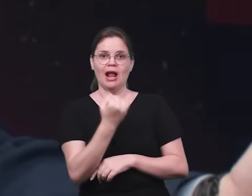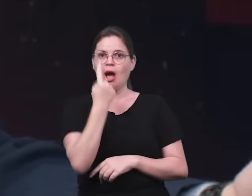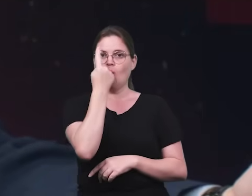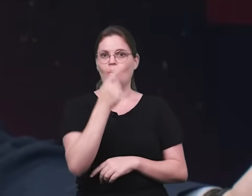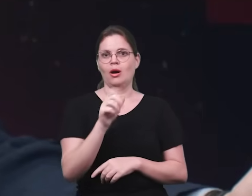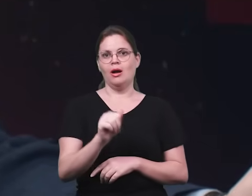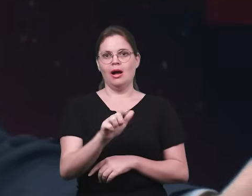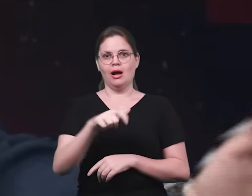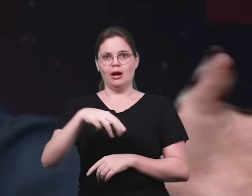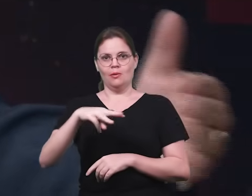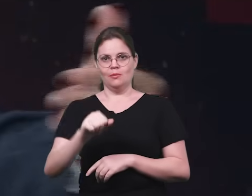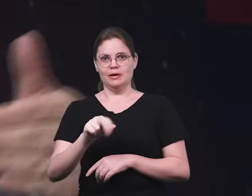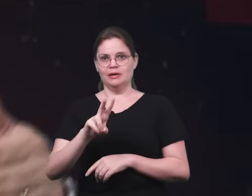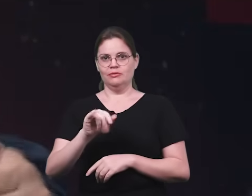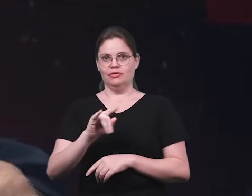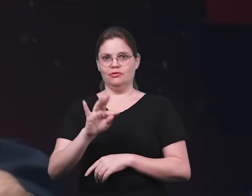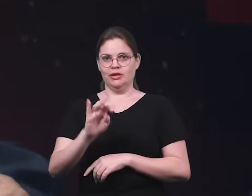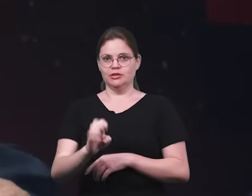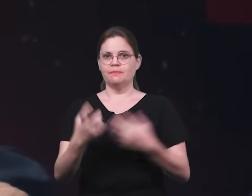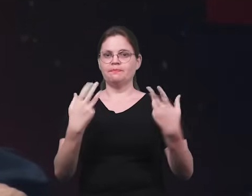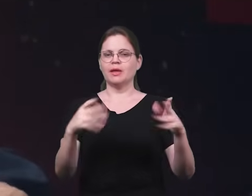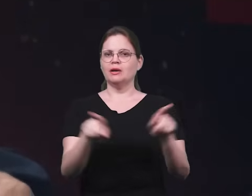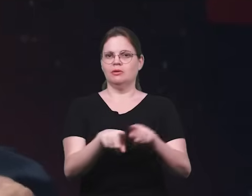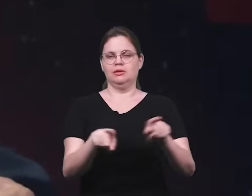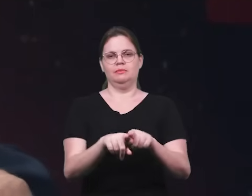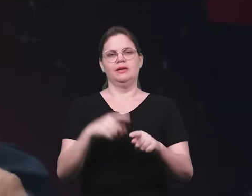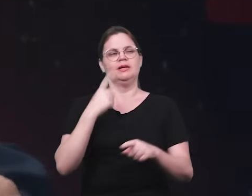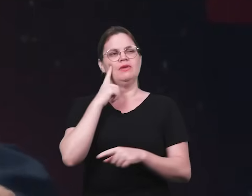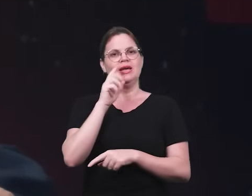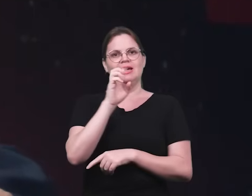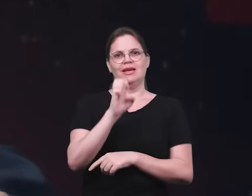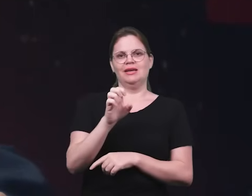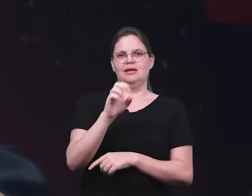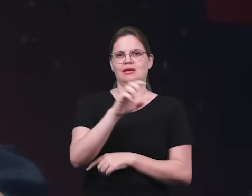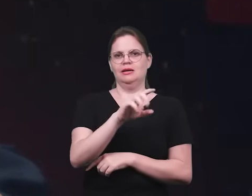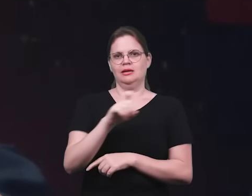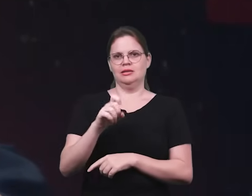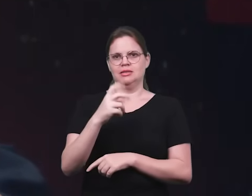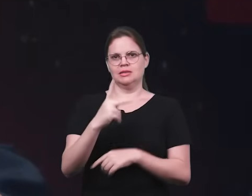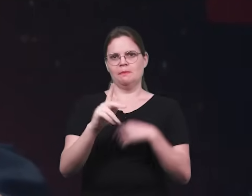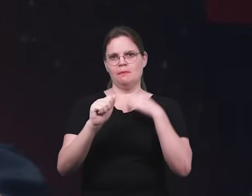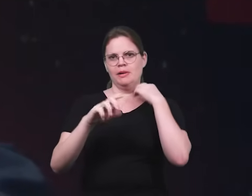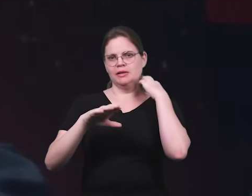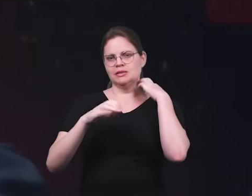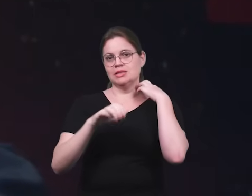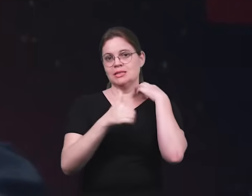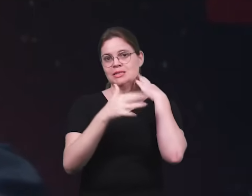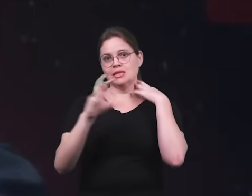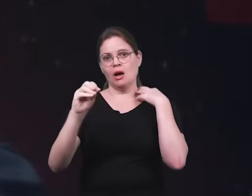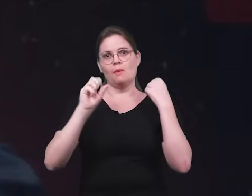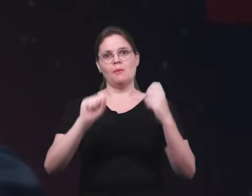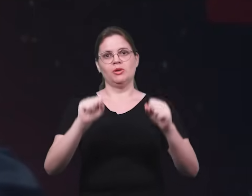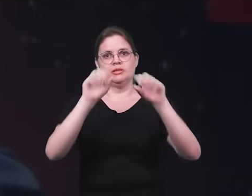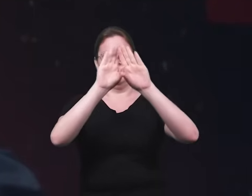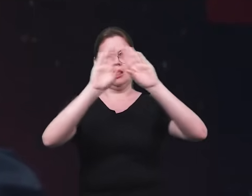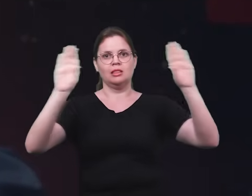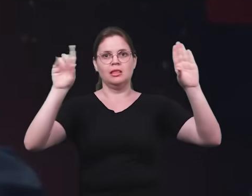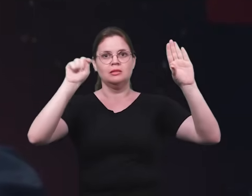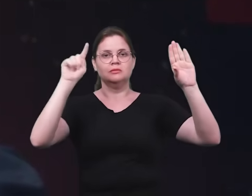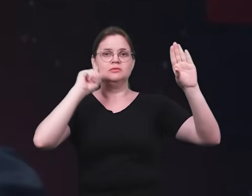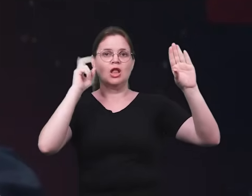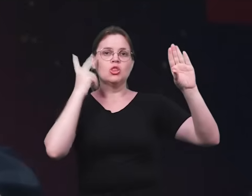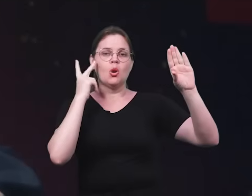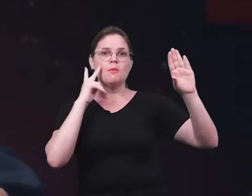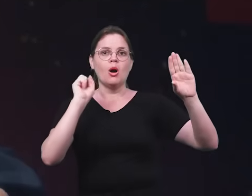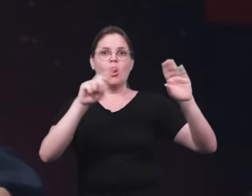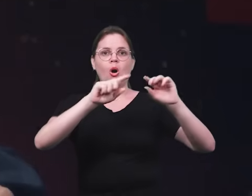gente viu nos outros episódios que a expansão pode ser tanto daqui da nossa superfície terrestre até o final do universo. E aqui ele